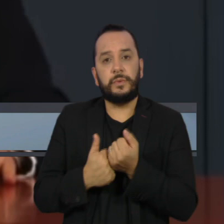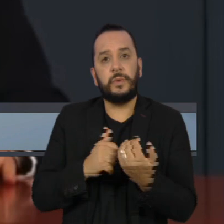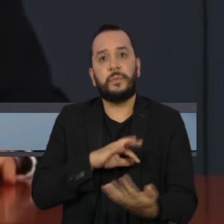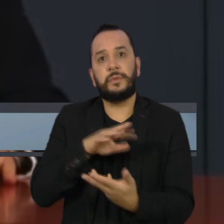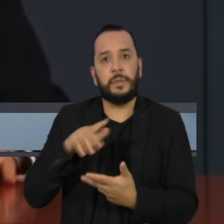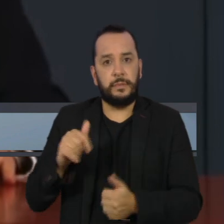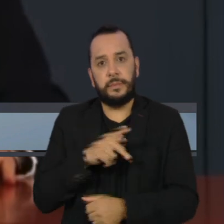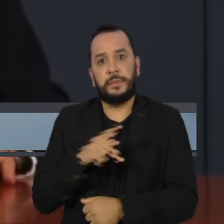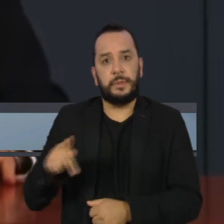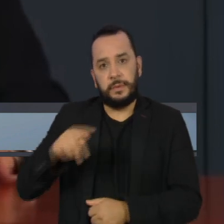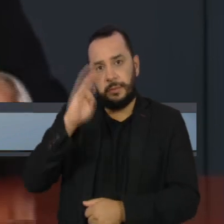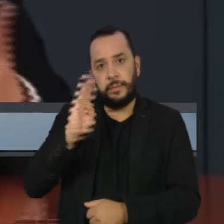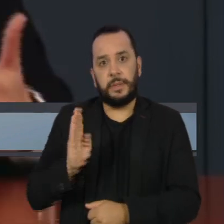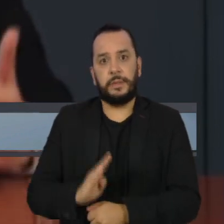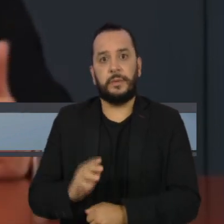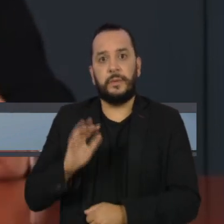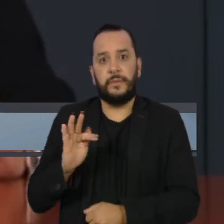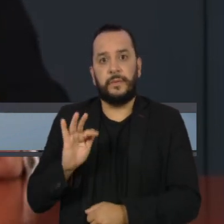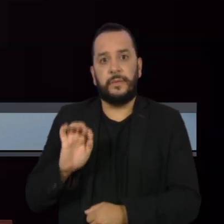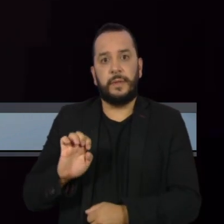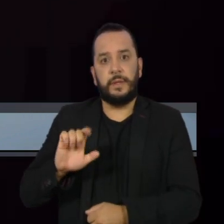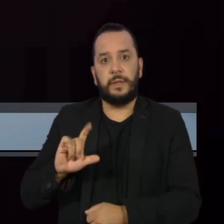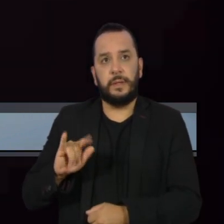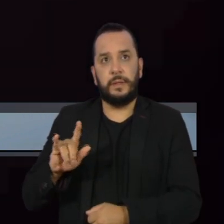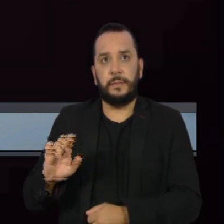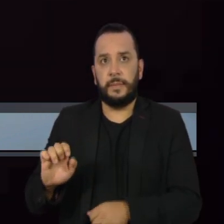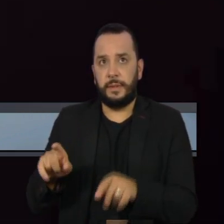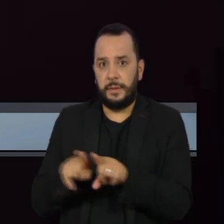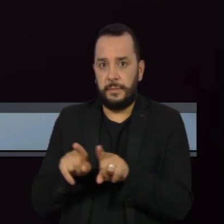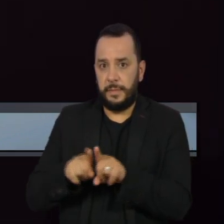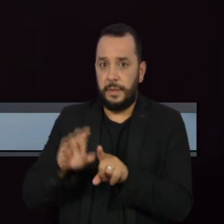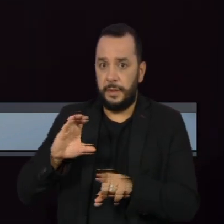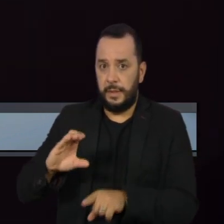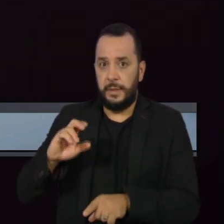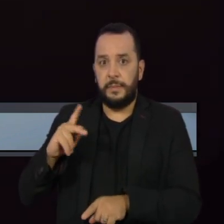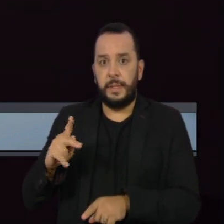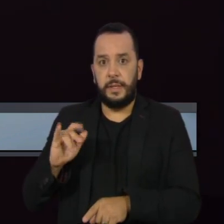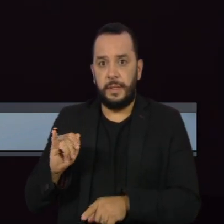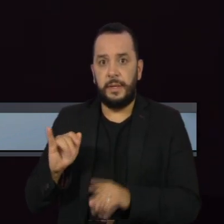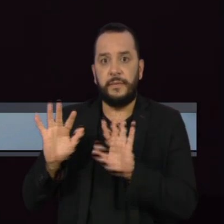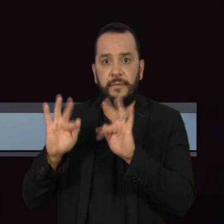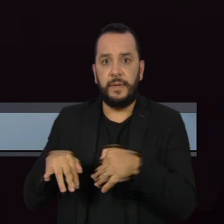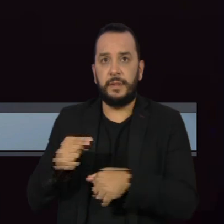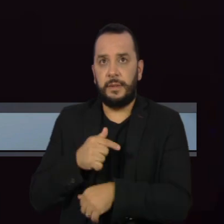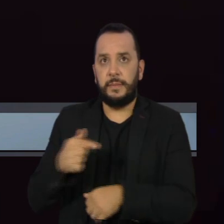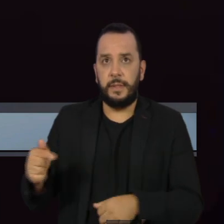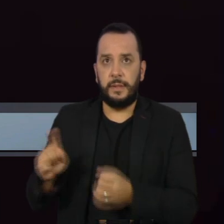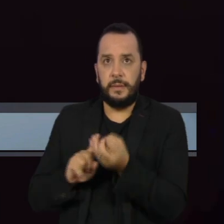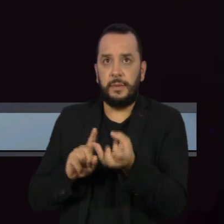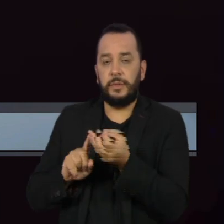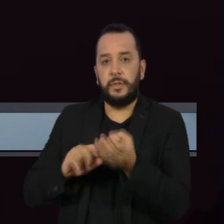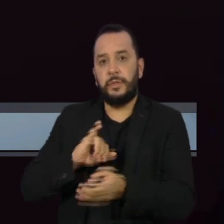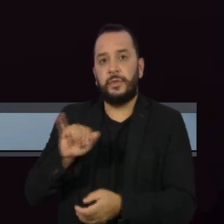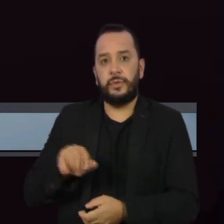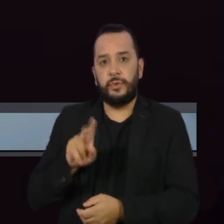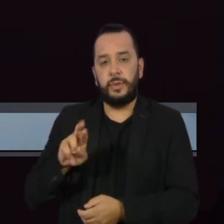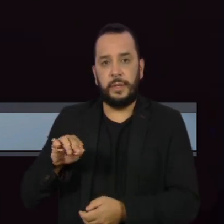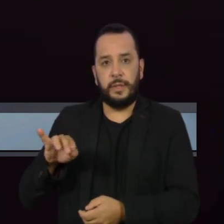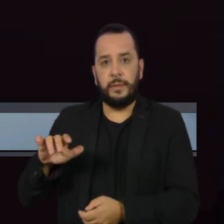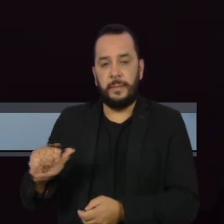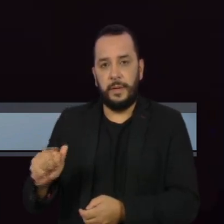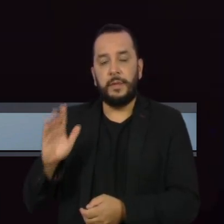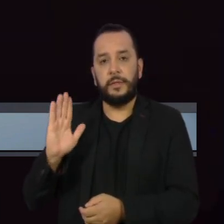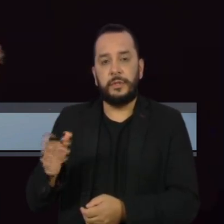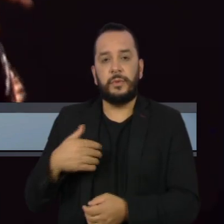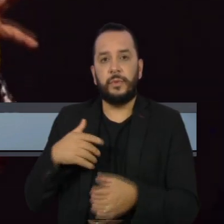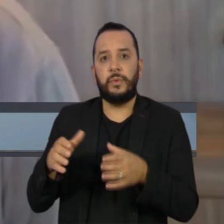internacional da presidência da república Felipe Martins a CPI fecha a semana com os depoimentos de Jurema Werneck diretora da